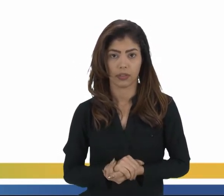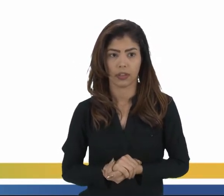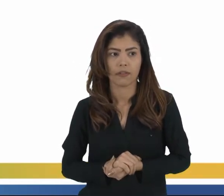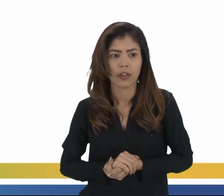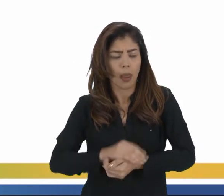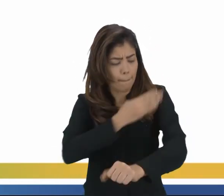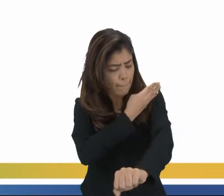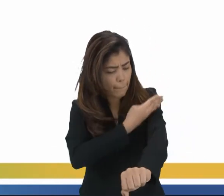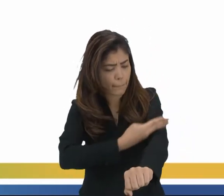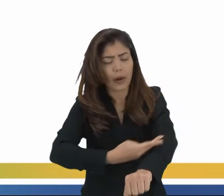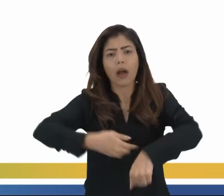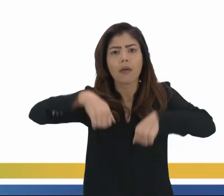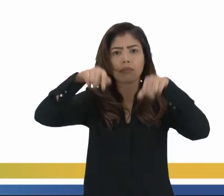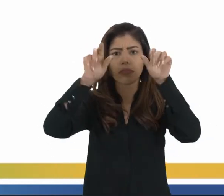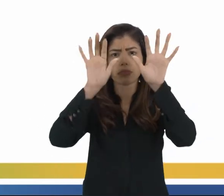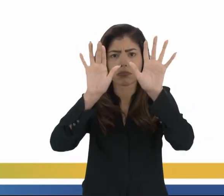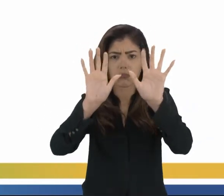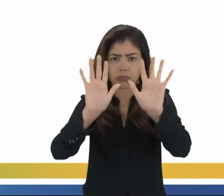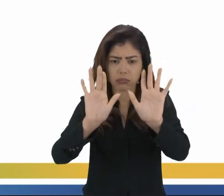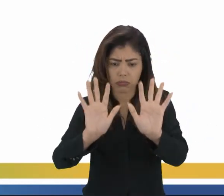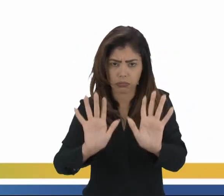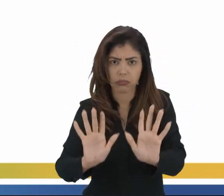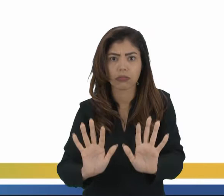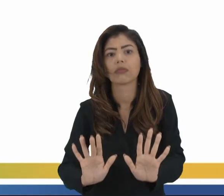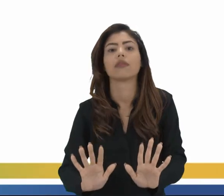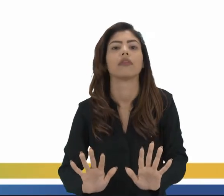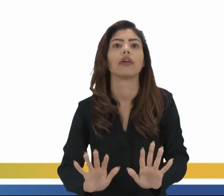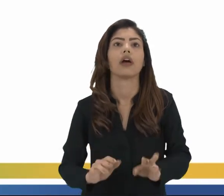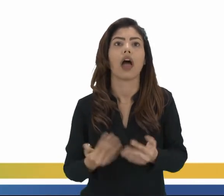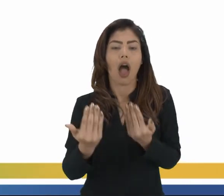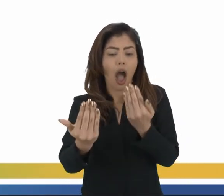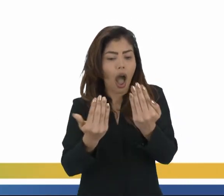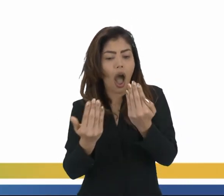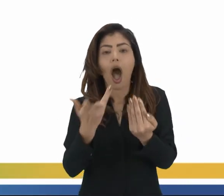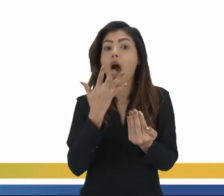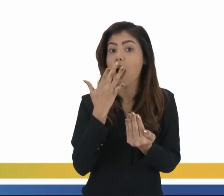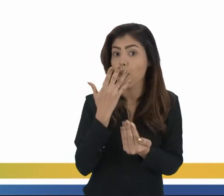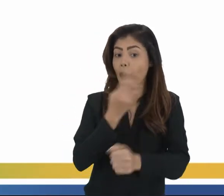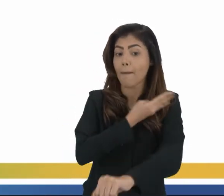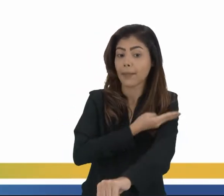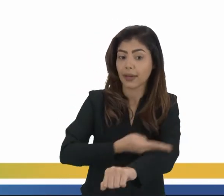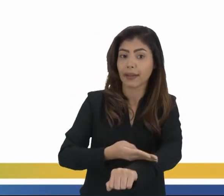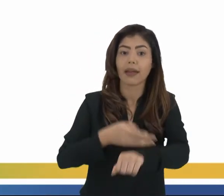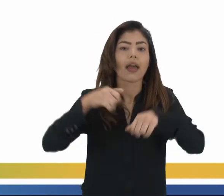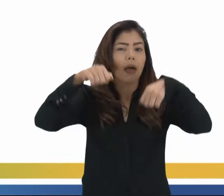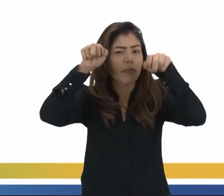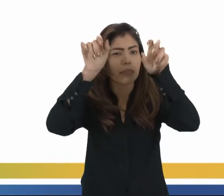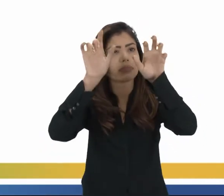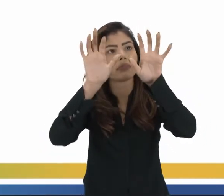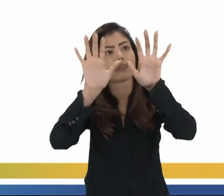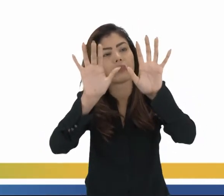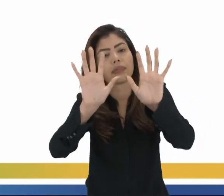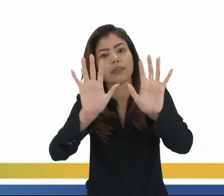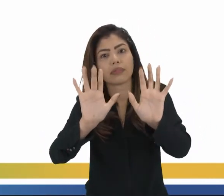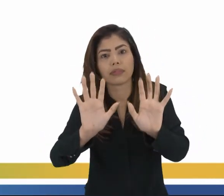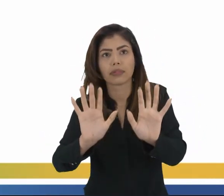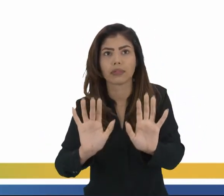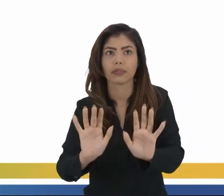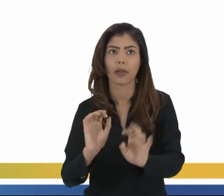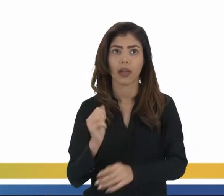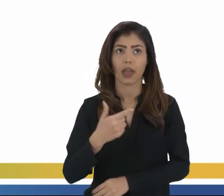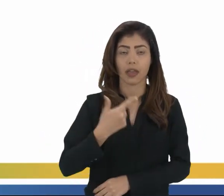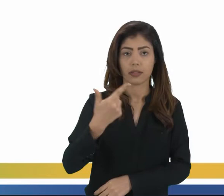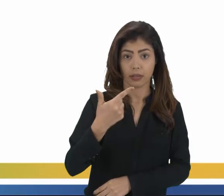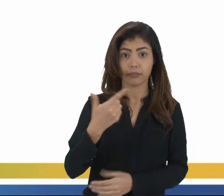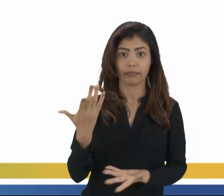como la nieve, ou seja, está fazendo uma comparação entre a cor branca e a neve. Uma segunda